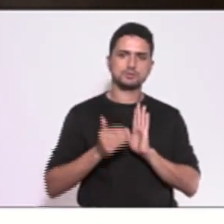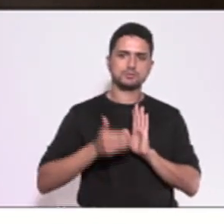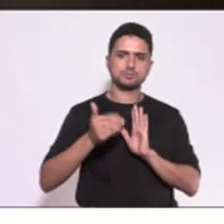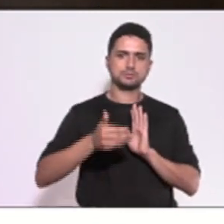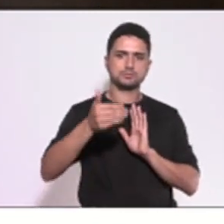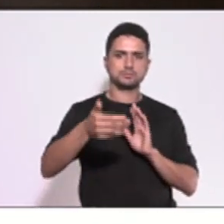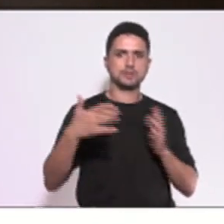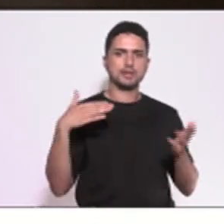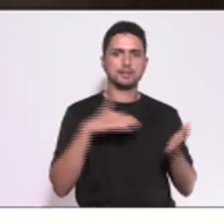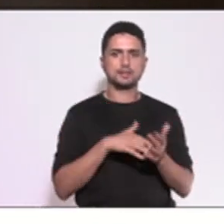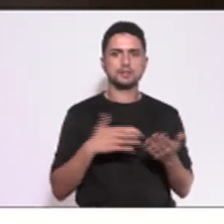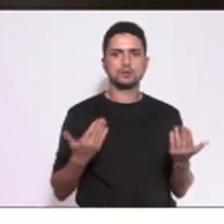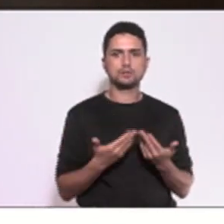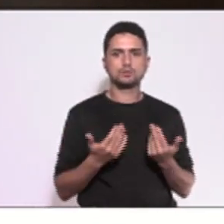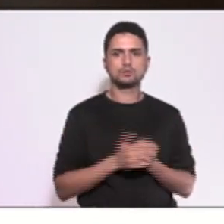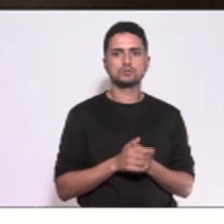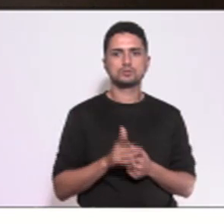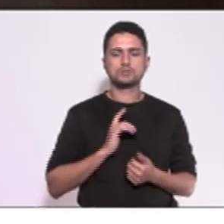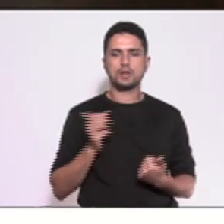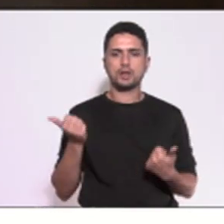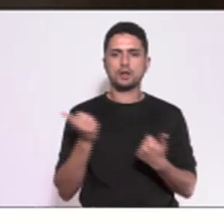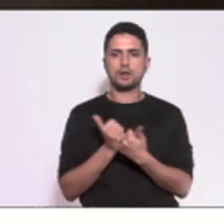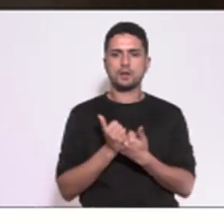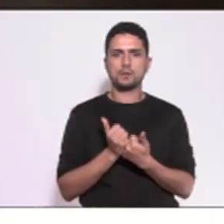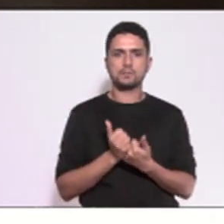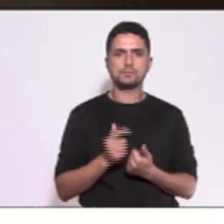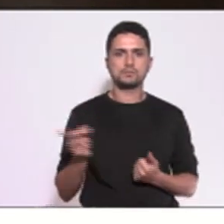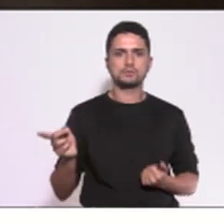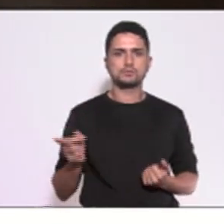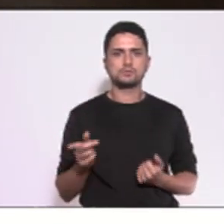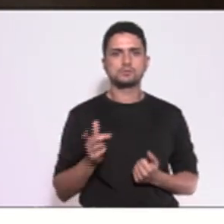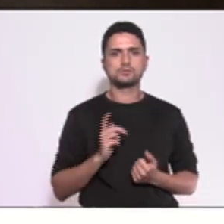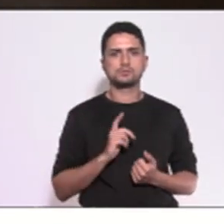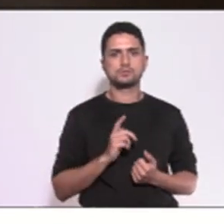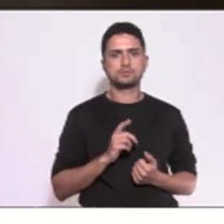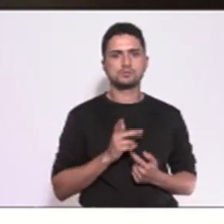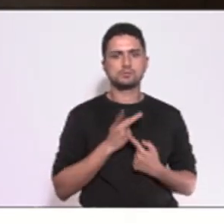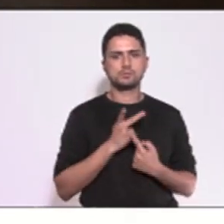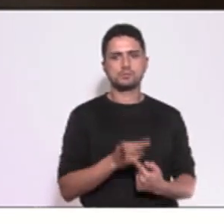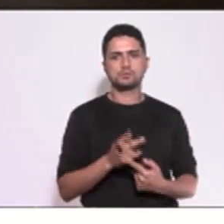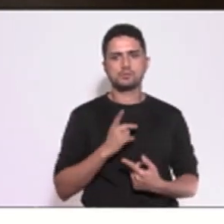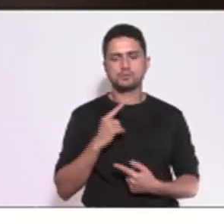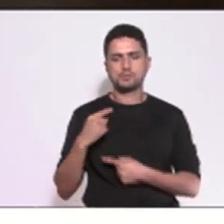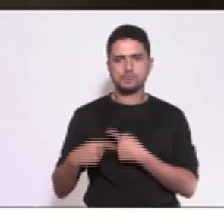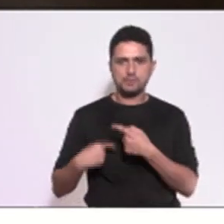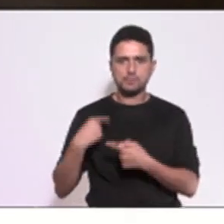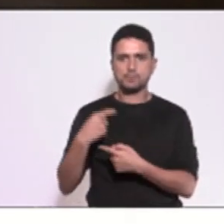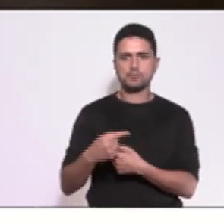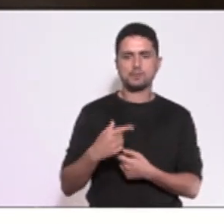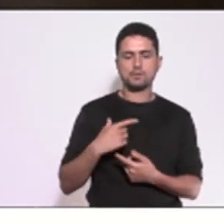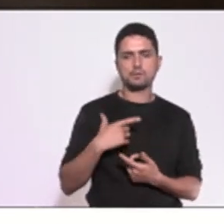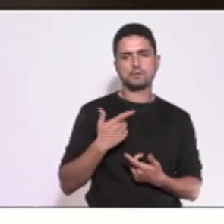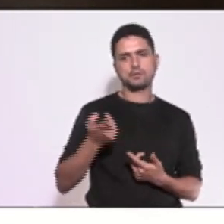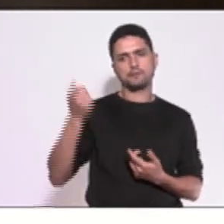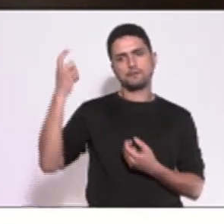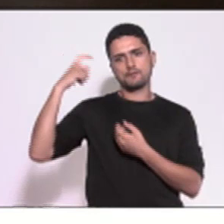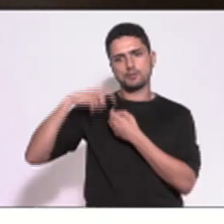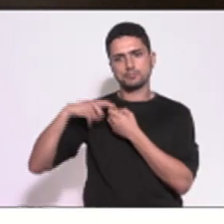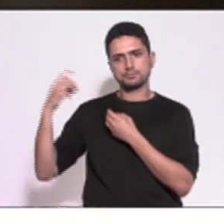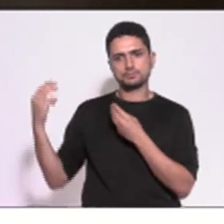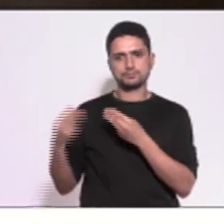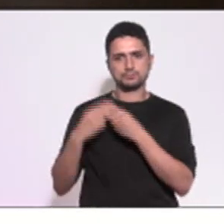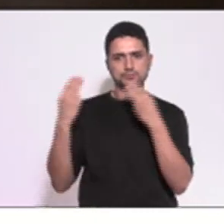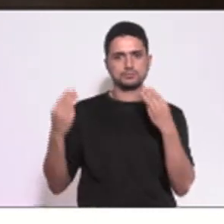apoio, resgatar aqueles descendentes que buscam voltar às suas raízes judaicas. Em nome da Congregação